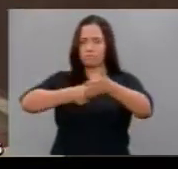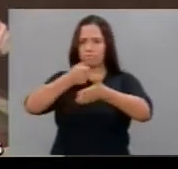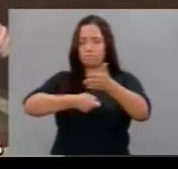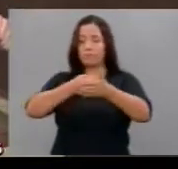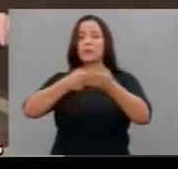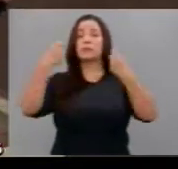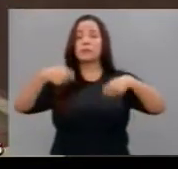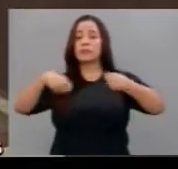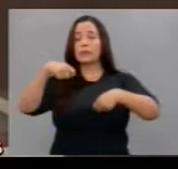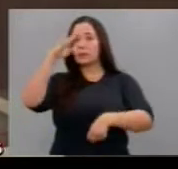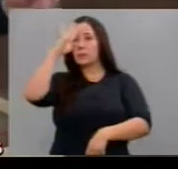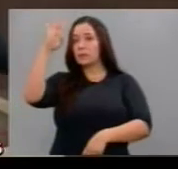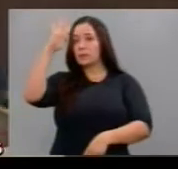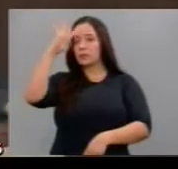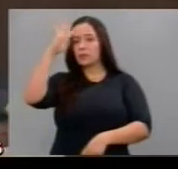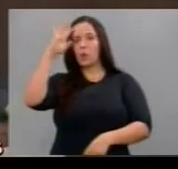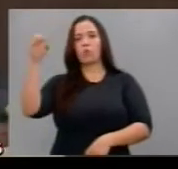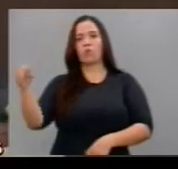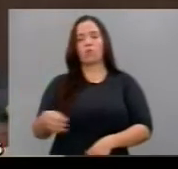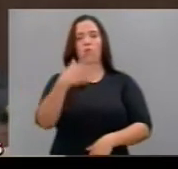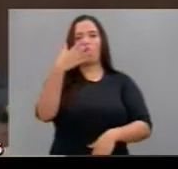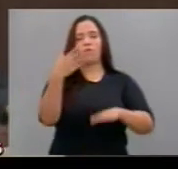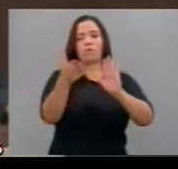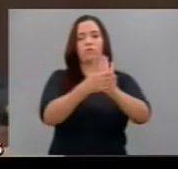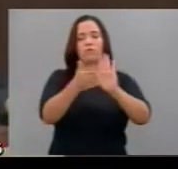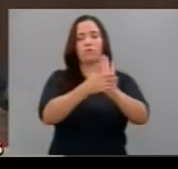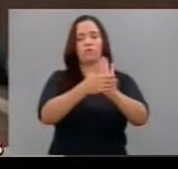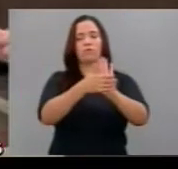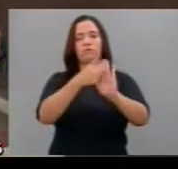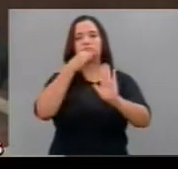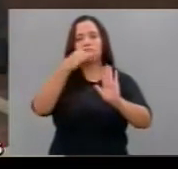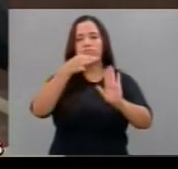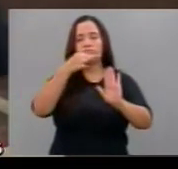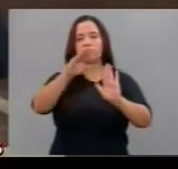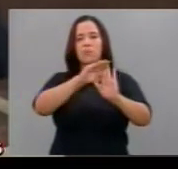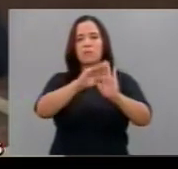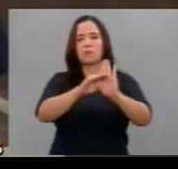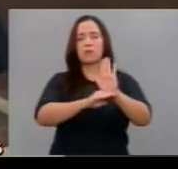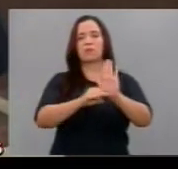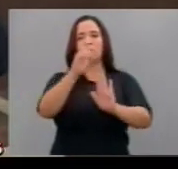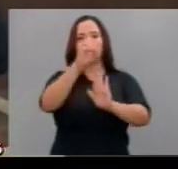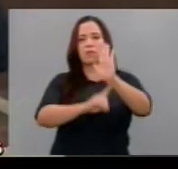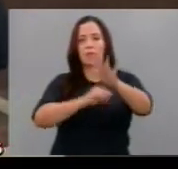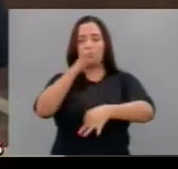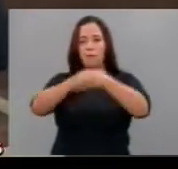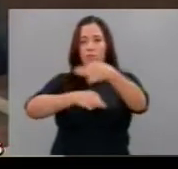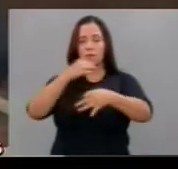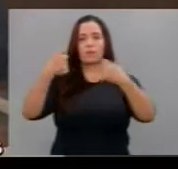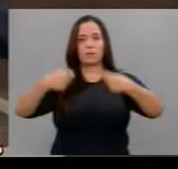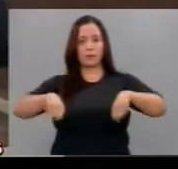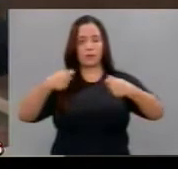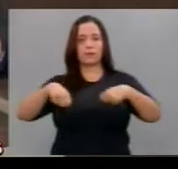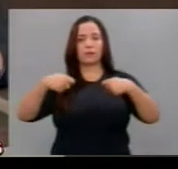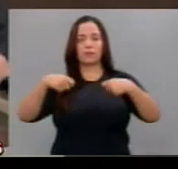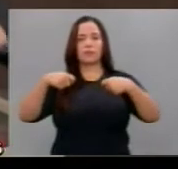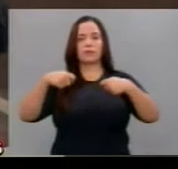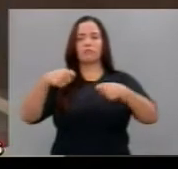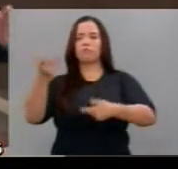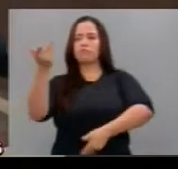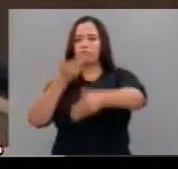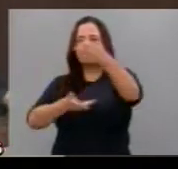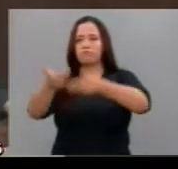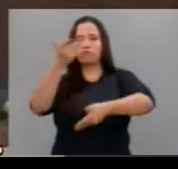necessário pensar num outro padrão de democracia. Uma democracia que seja, de fato, direta,